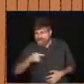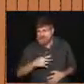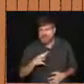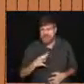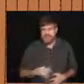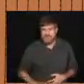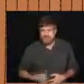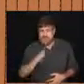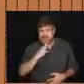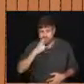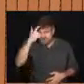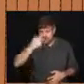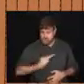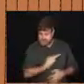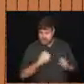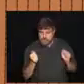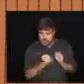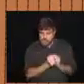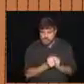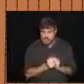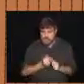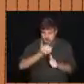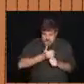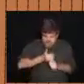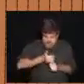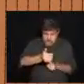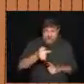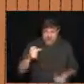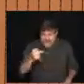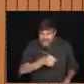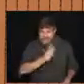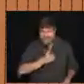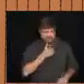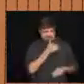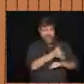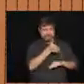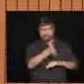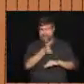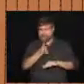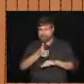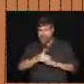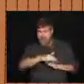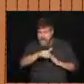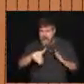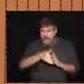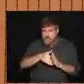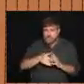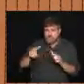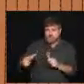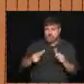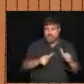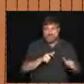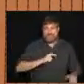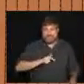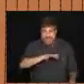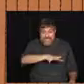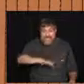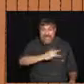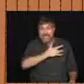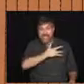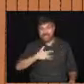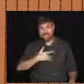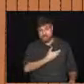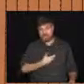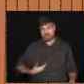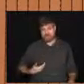desde o primeiro dia do meu governo. Já pisou em todos os lugares que tem atendimento de saúde pública na nossa cidade.